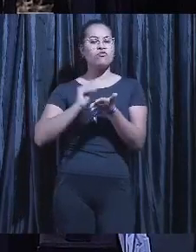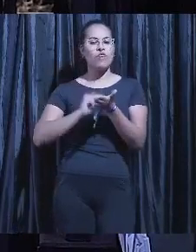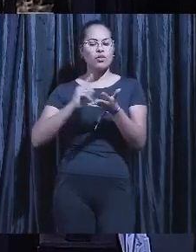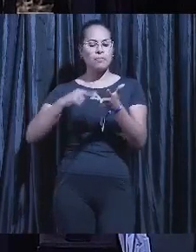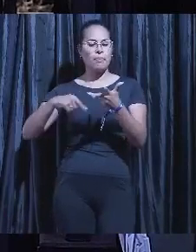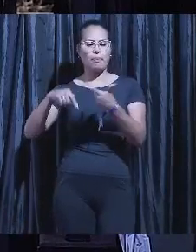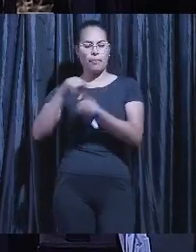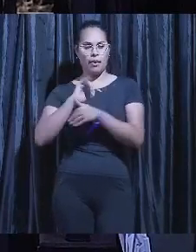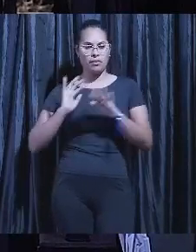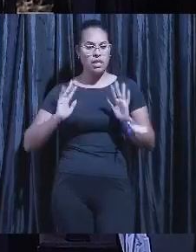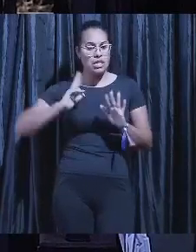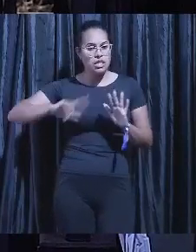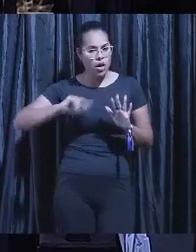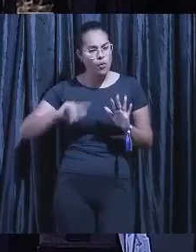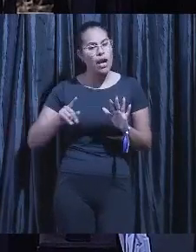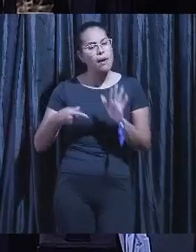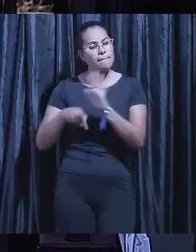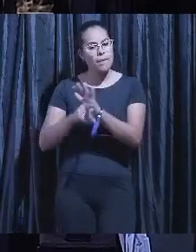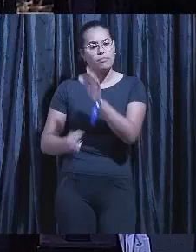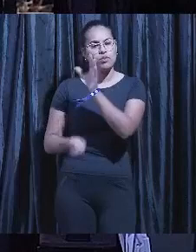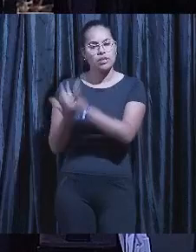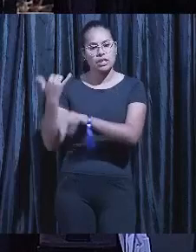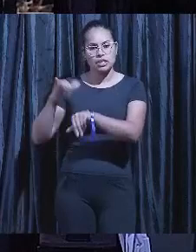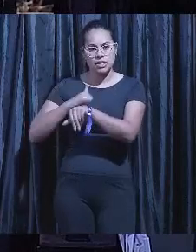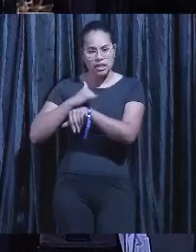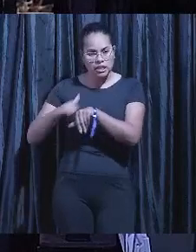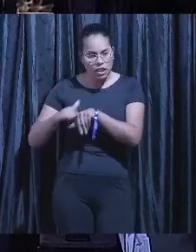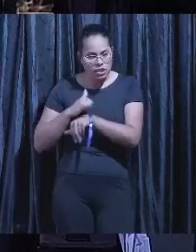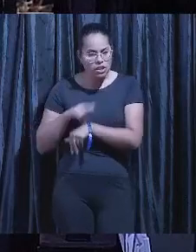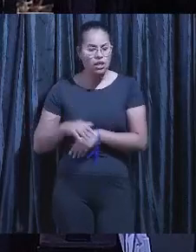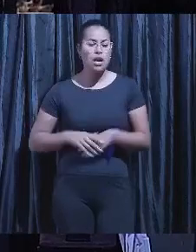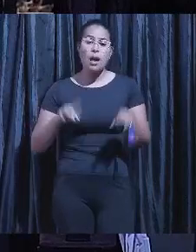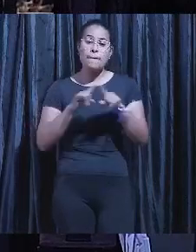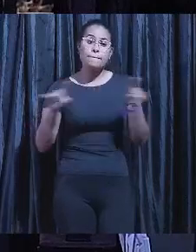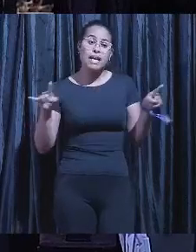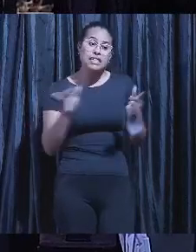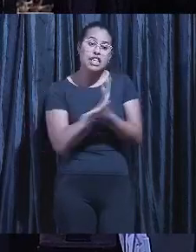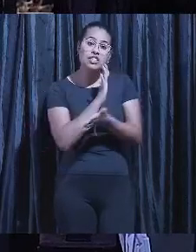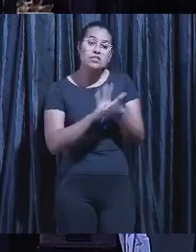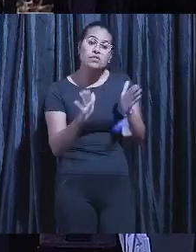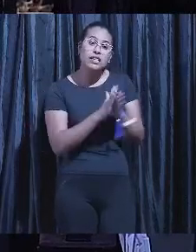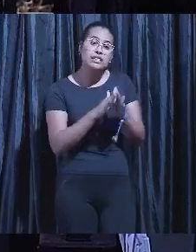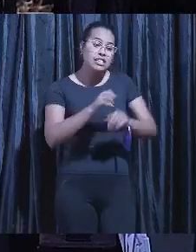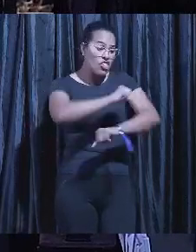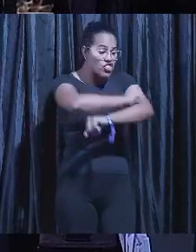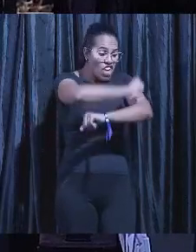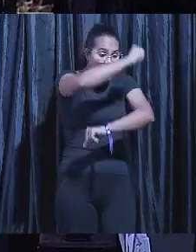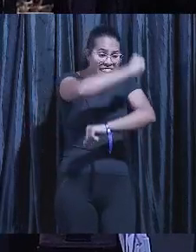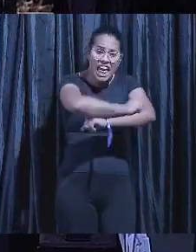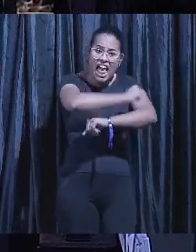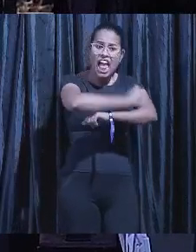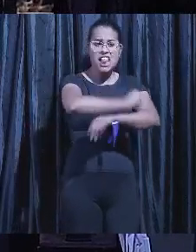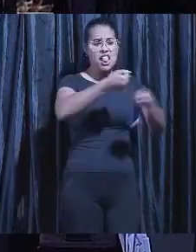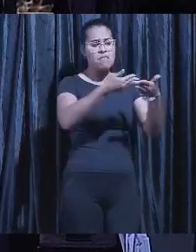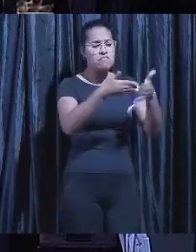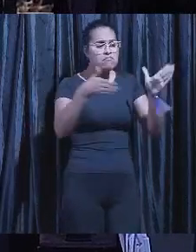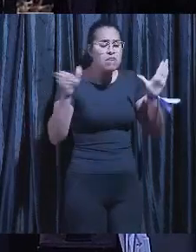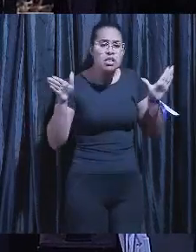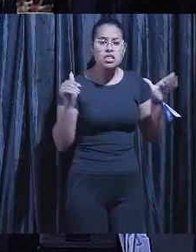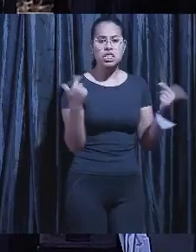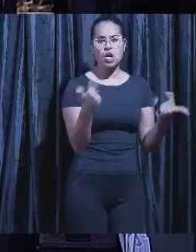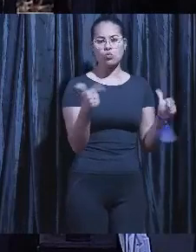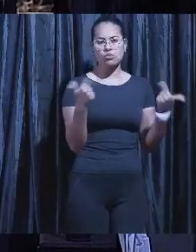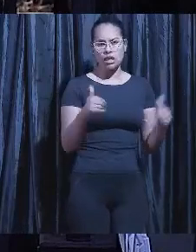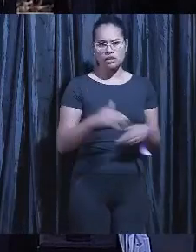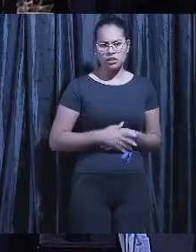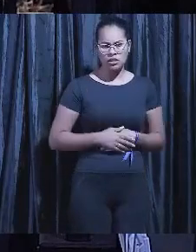mas essas habitações, muitas vezes não tem nem janela. Né? Como é que a gente está falando de